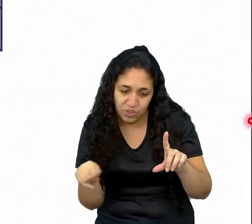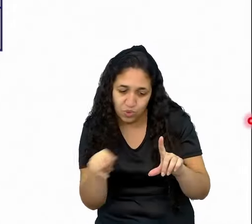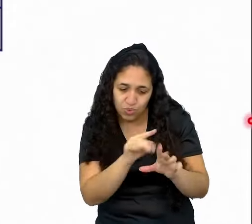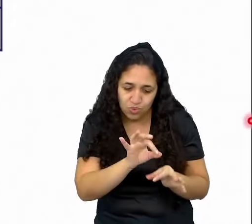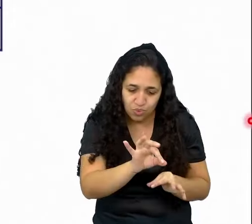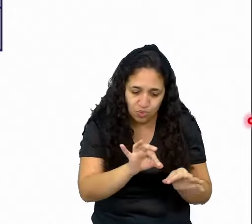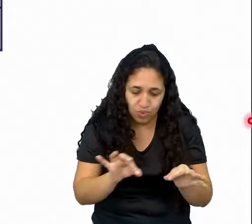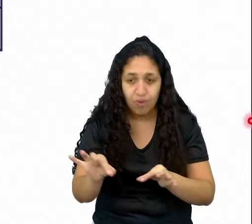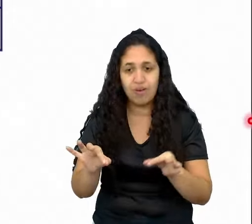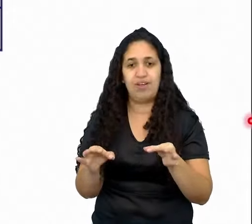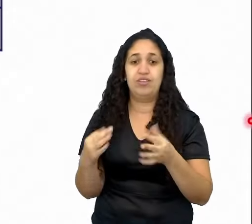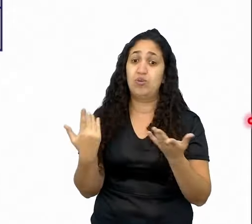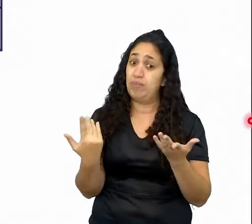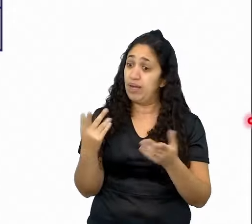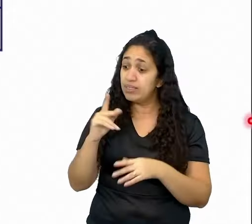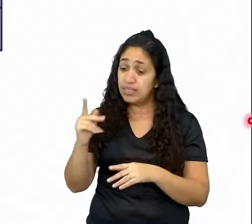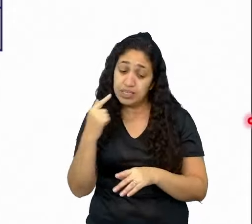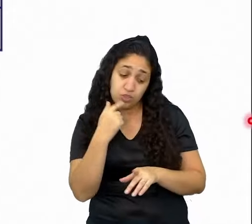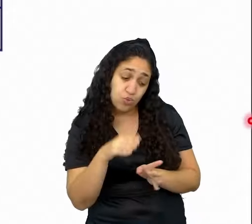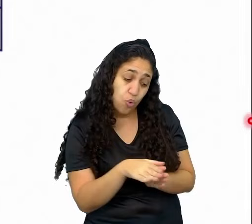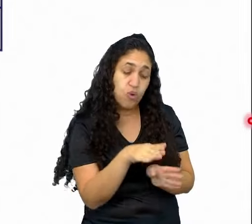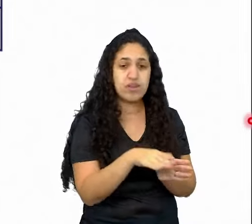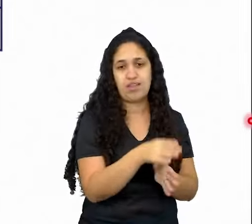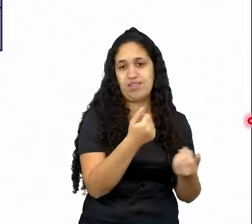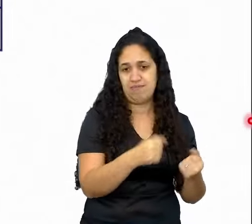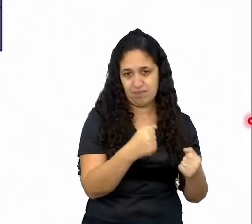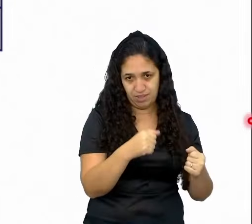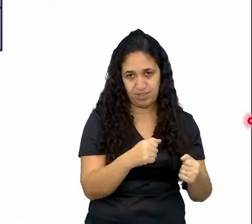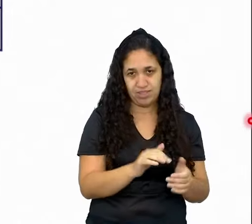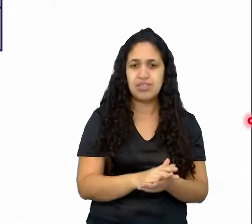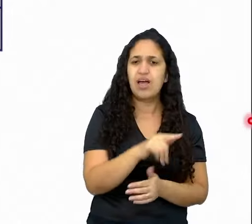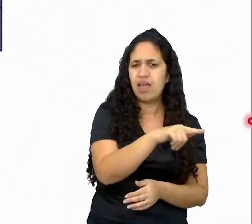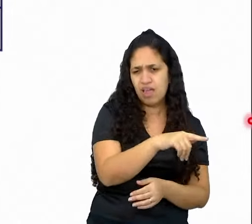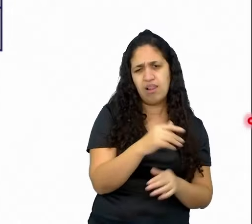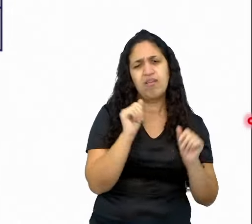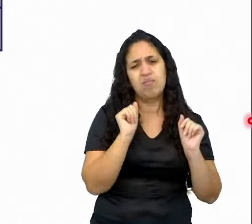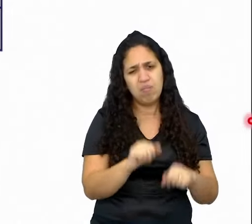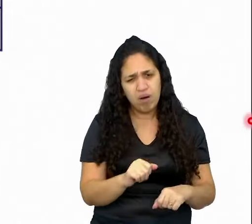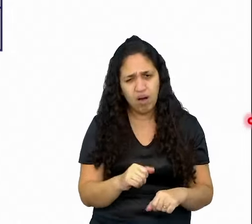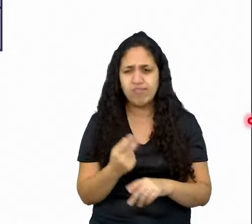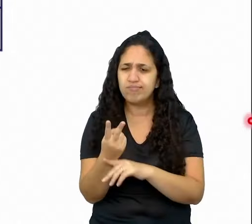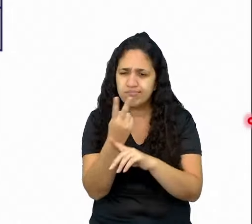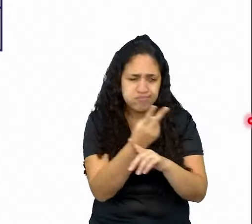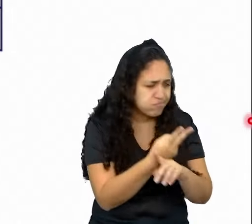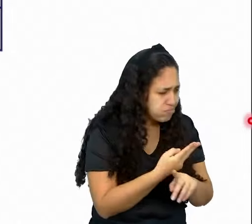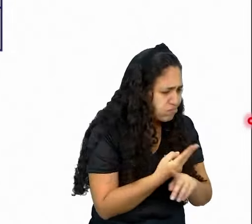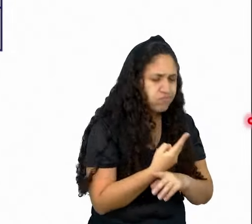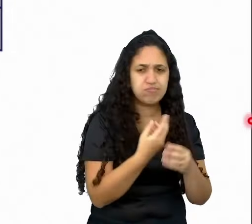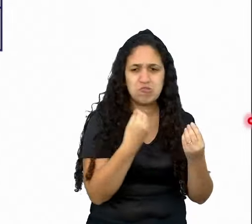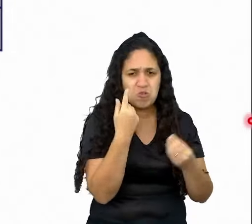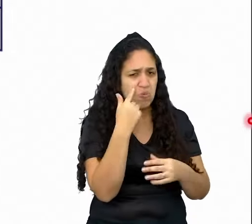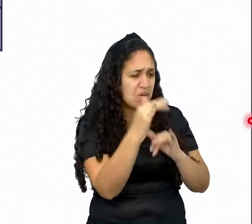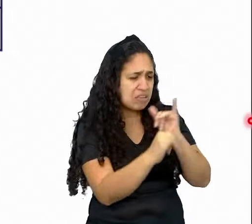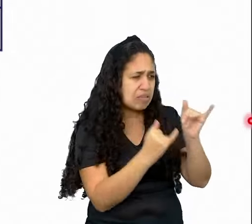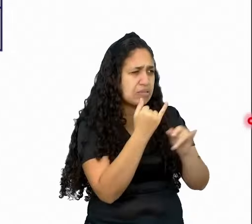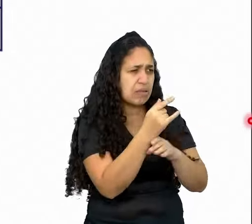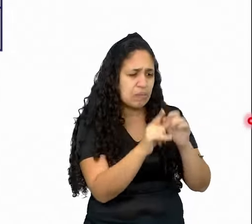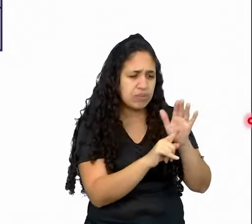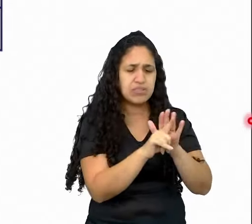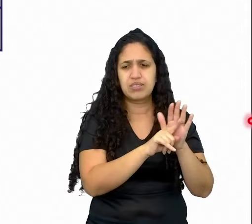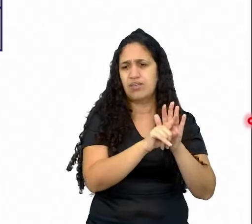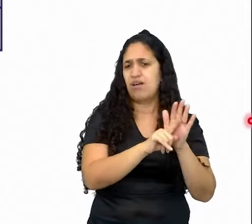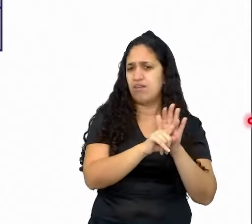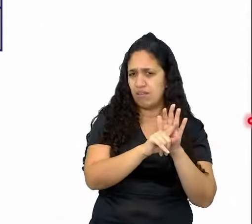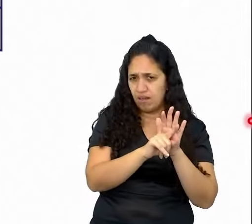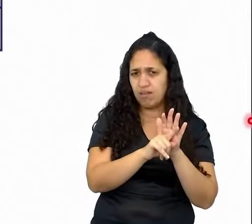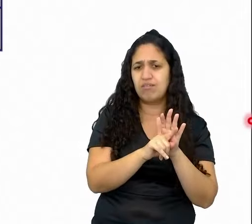gente para nossas orientações. Eu sei que eles podem também buscar, né, essas orientações na internet, né? A gente tem aí, como